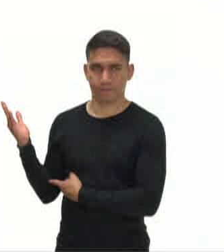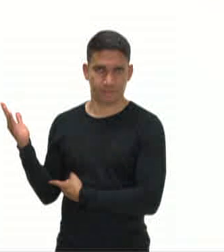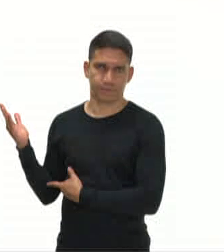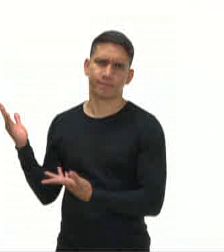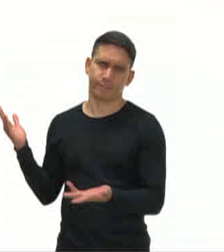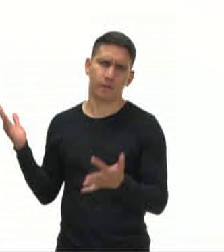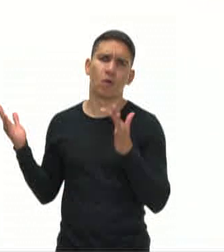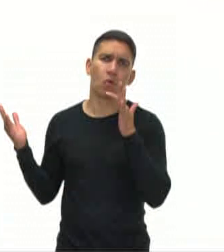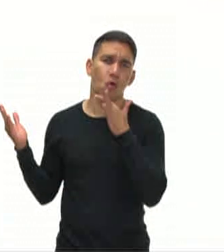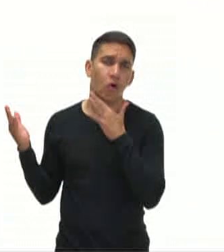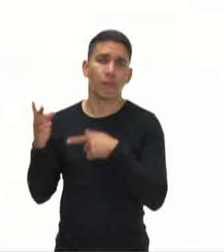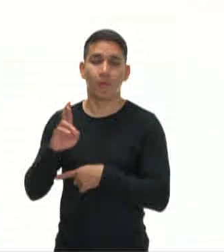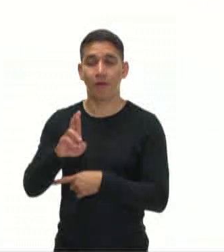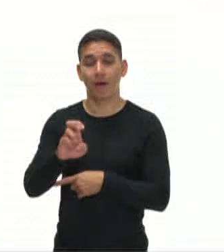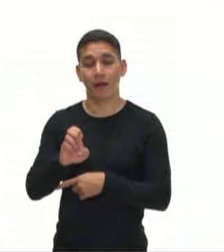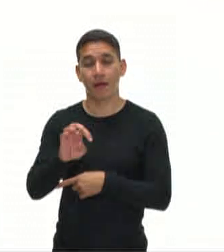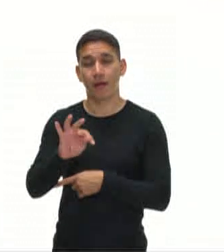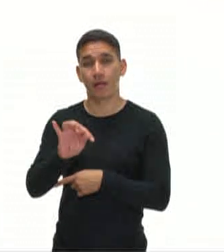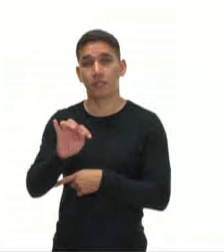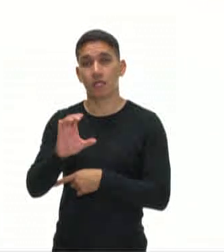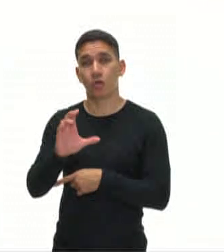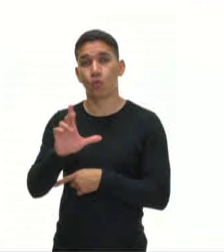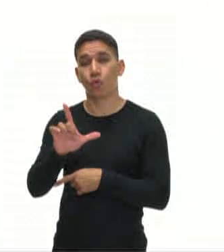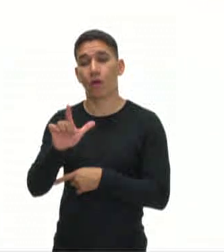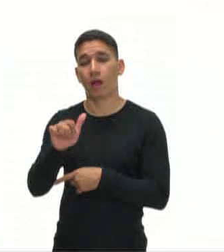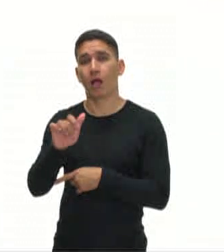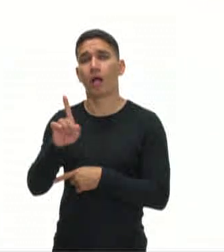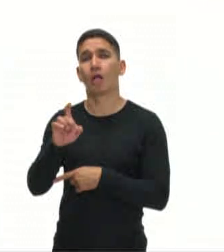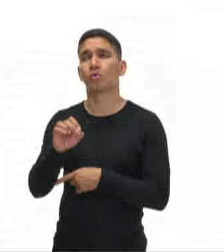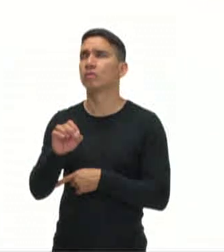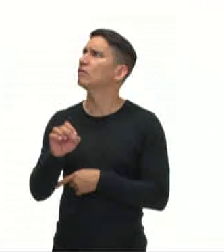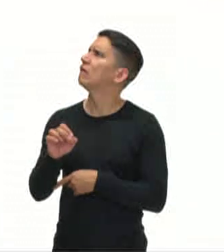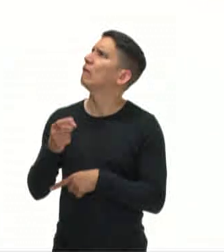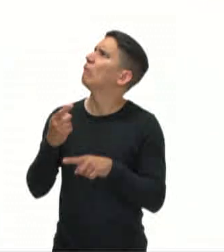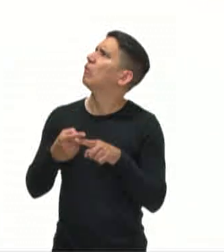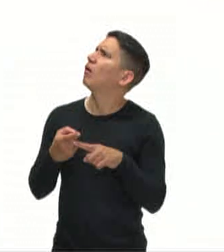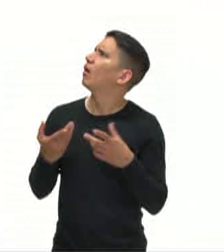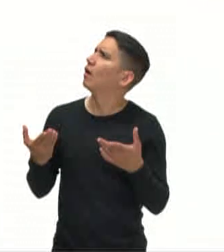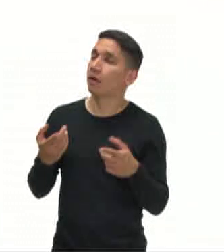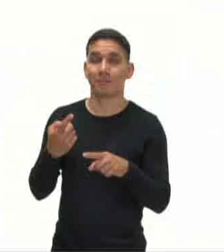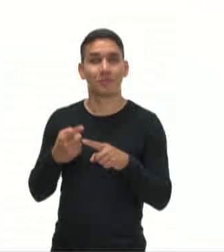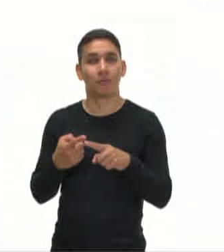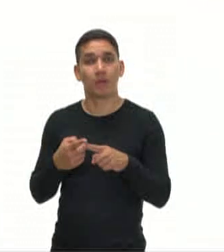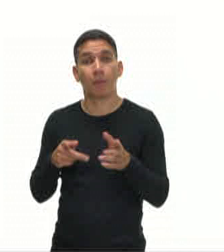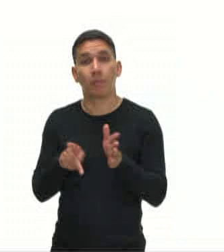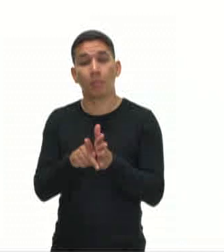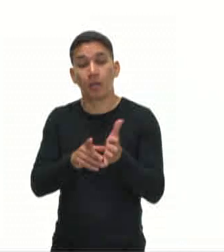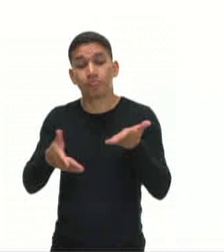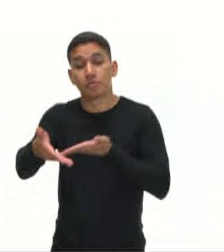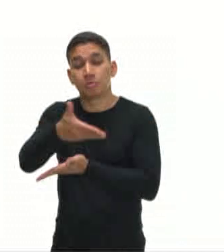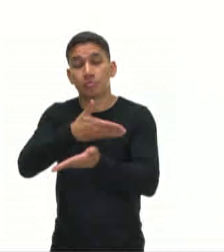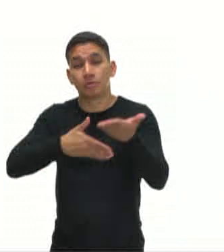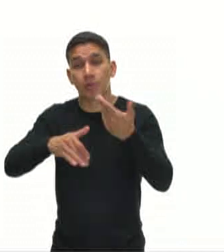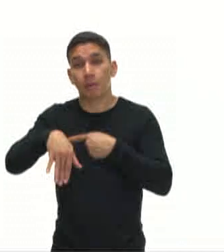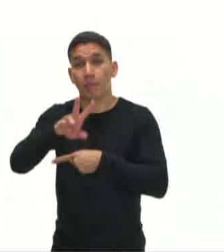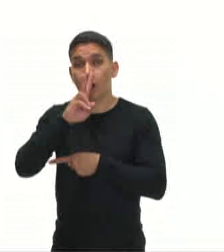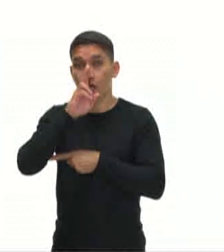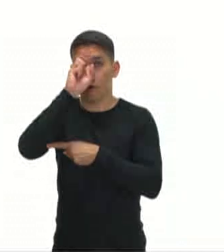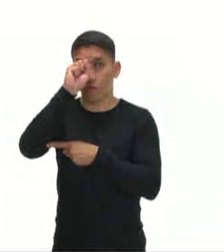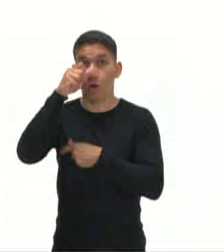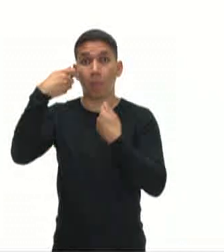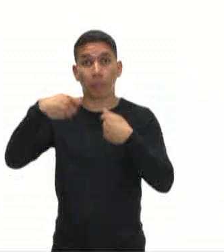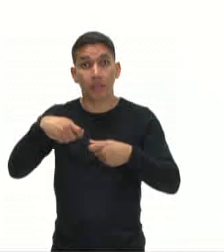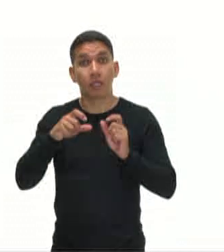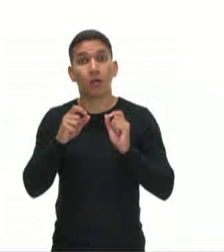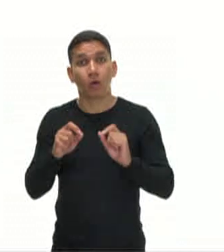Claro, o reticulado. Por quê, professor? Pois as suas interações são mais fortes e